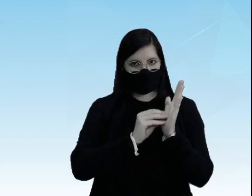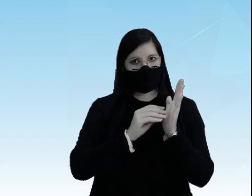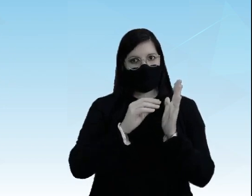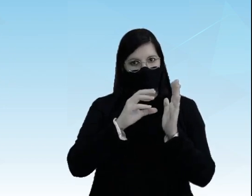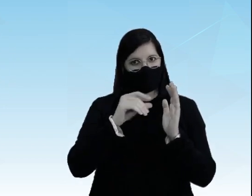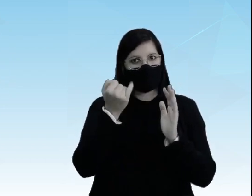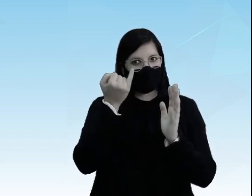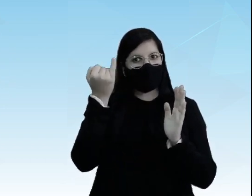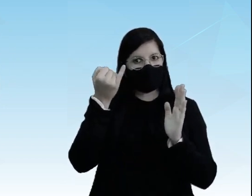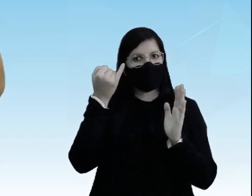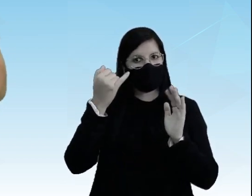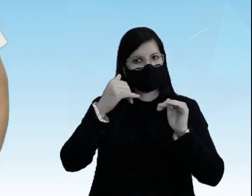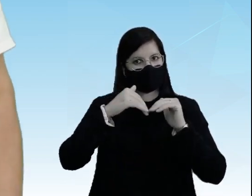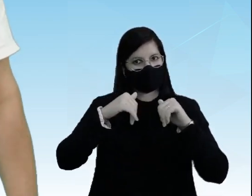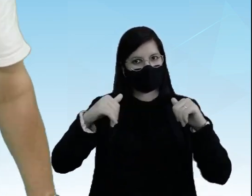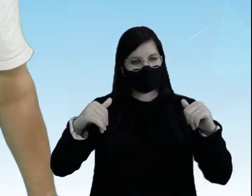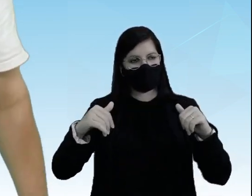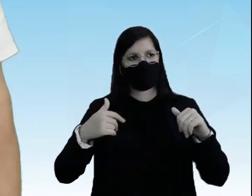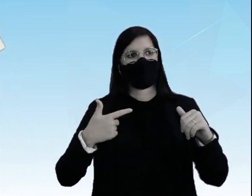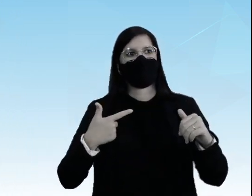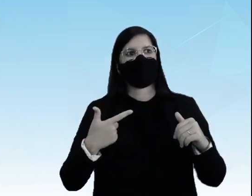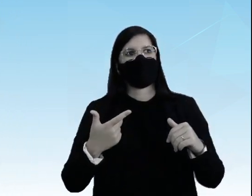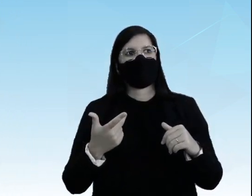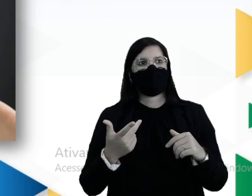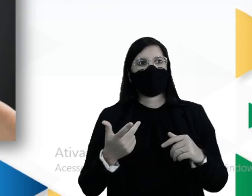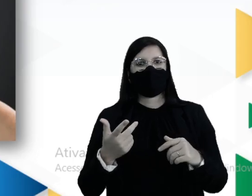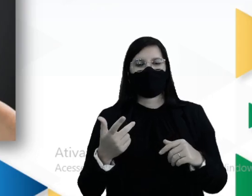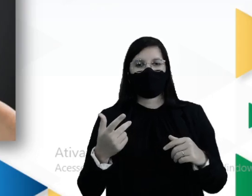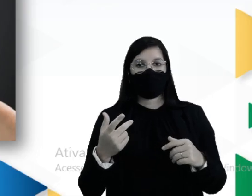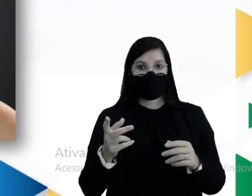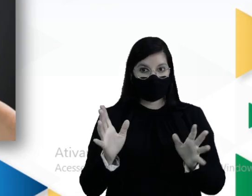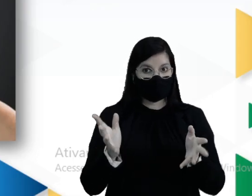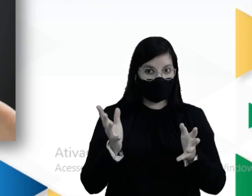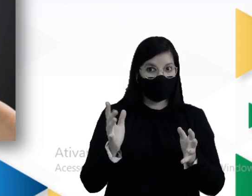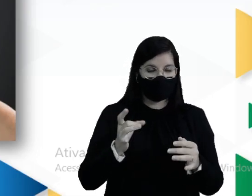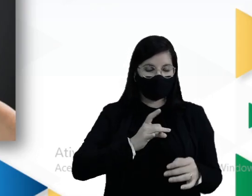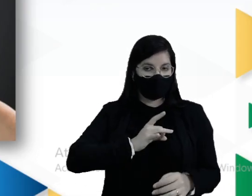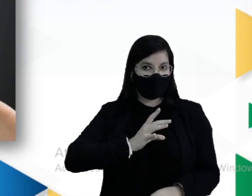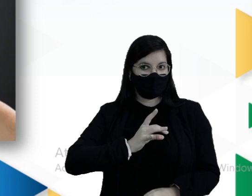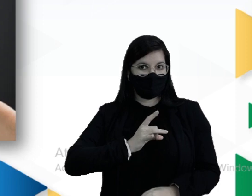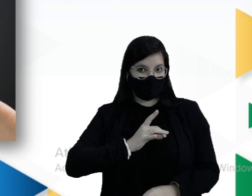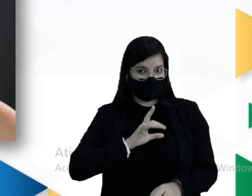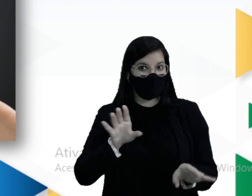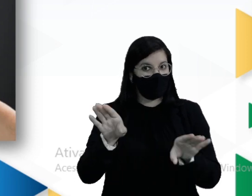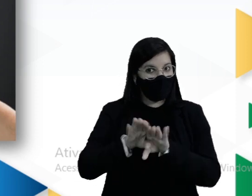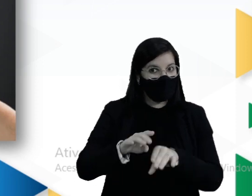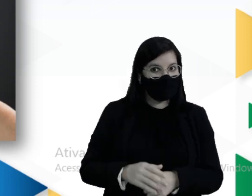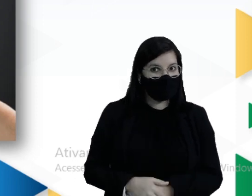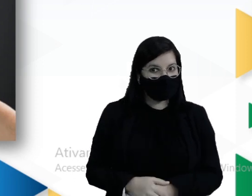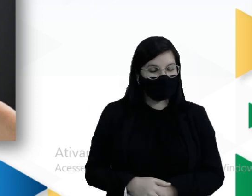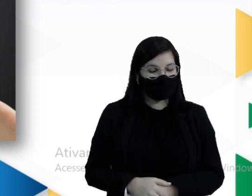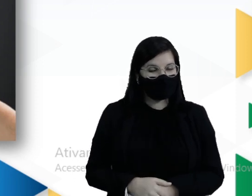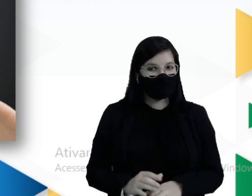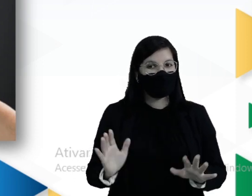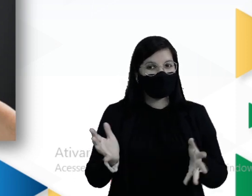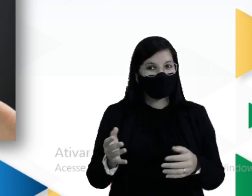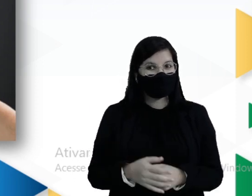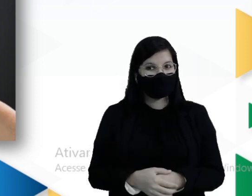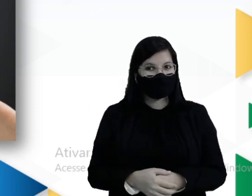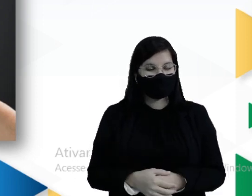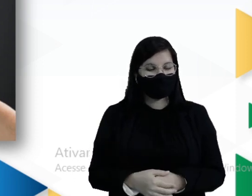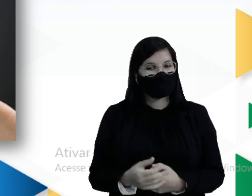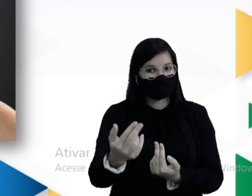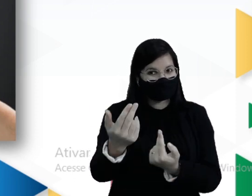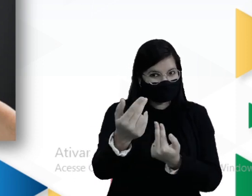mais relevantes. E olha aqui, quem nunca passou por isso, olhando para a tela, imaginem,